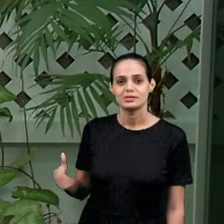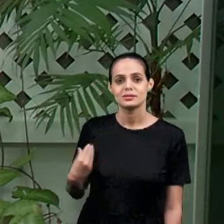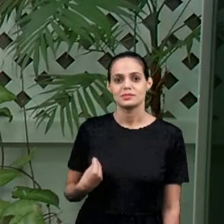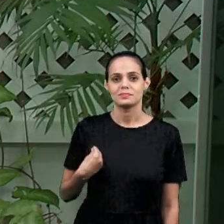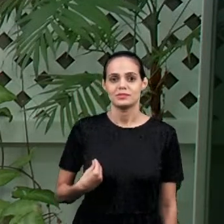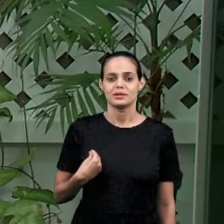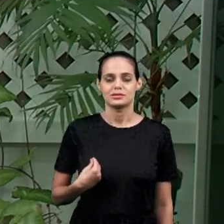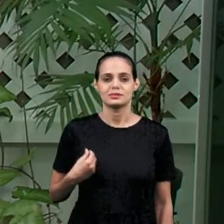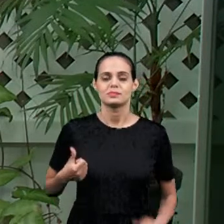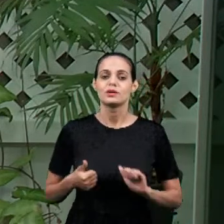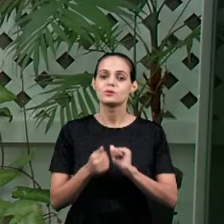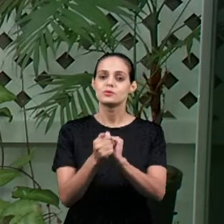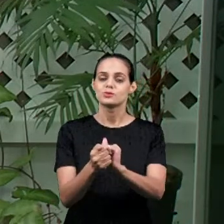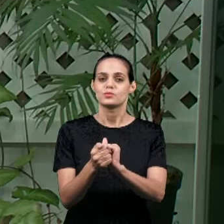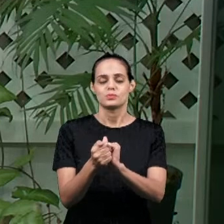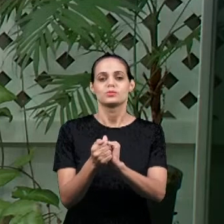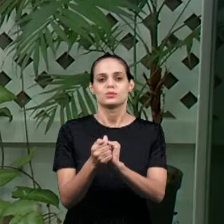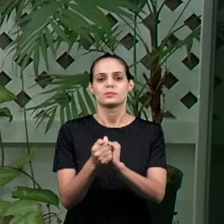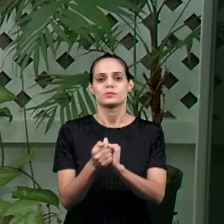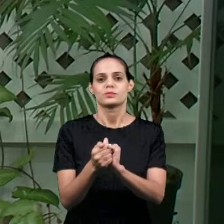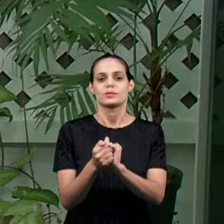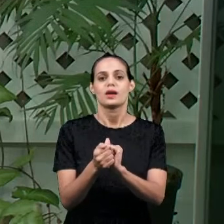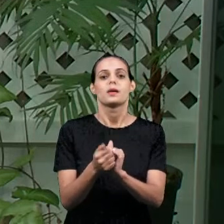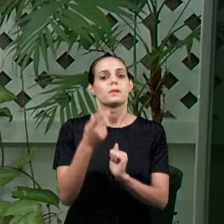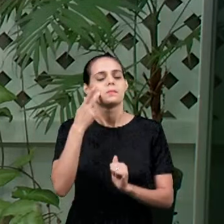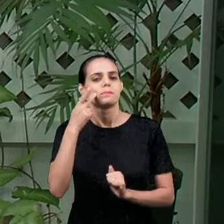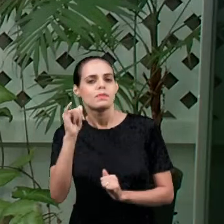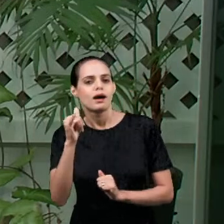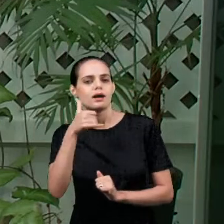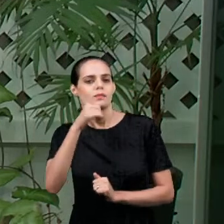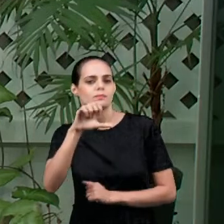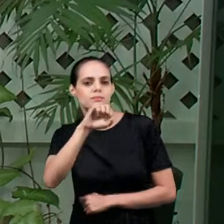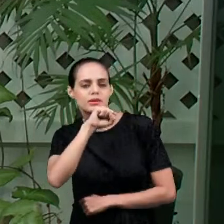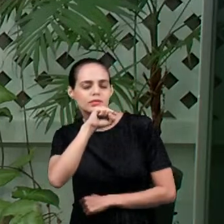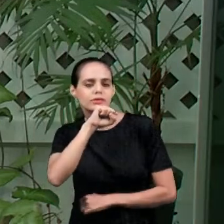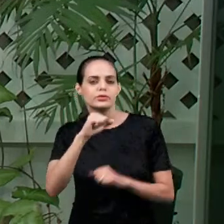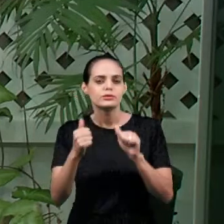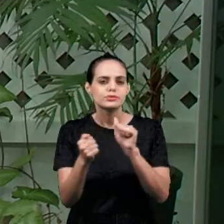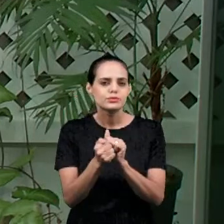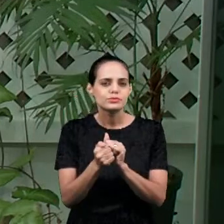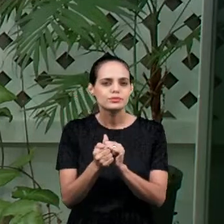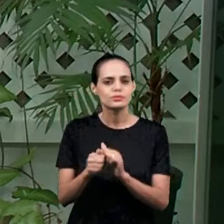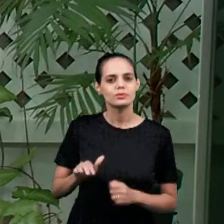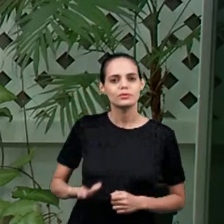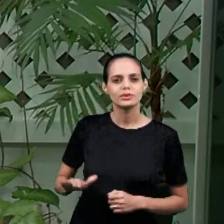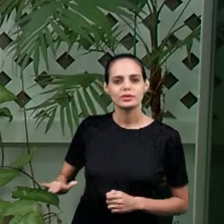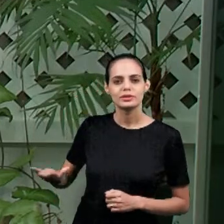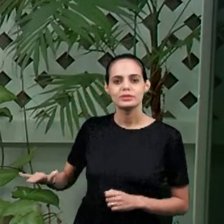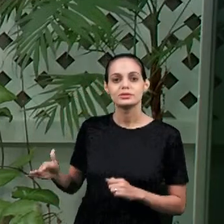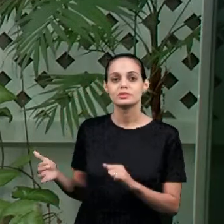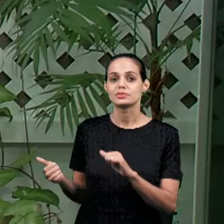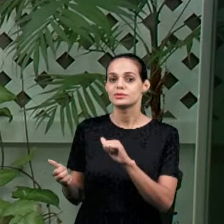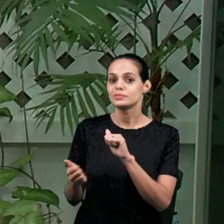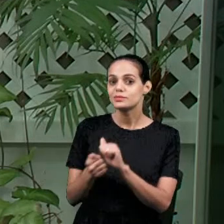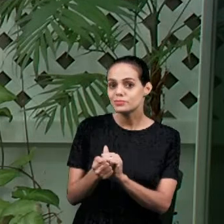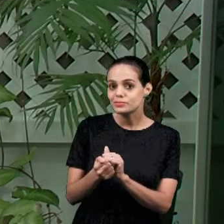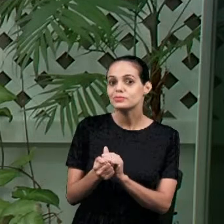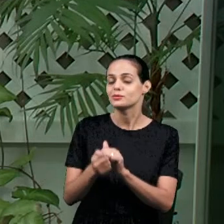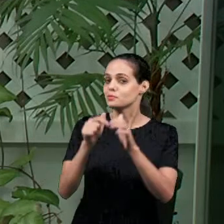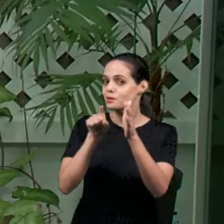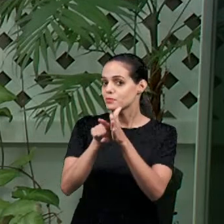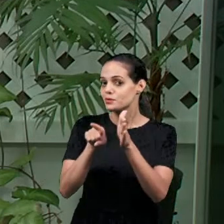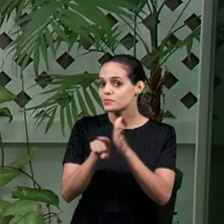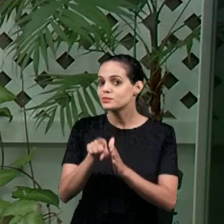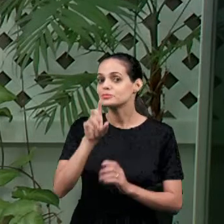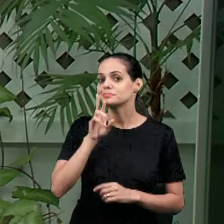que os pais estão reunidos, então as crianças também podem se reunir ali, uma pergunta, uma